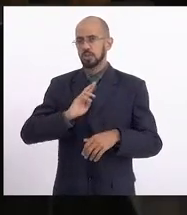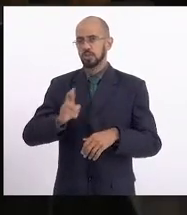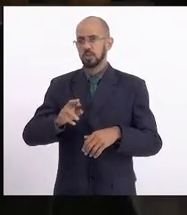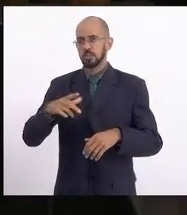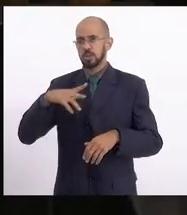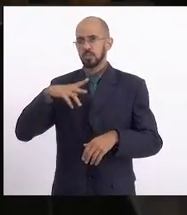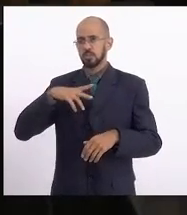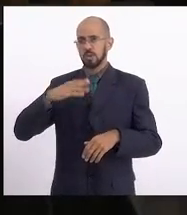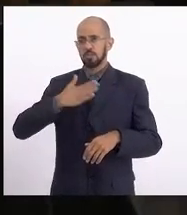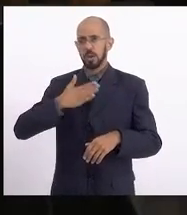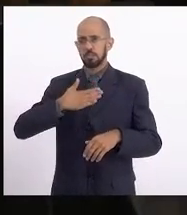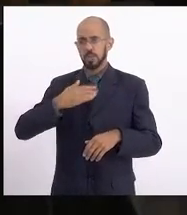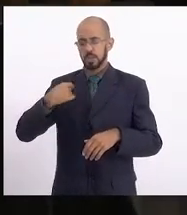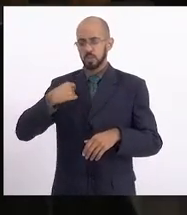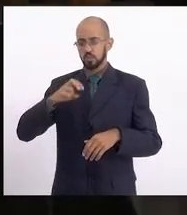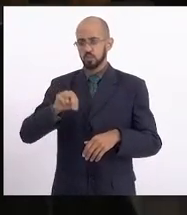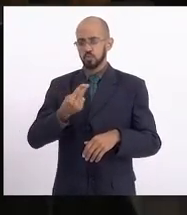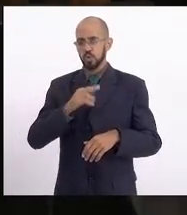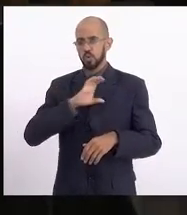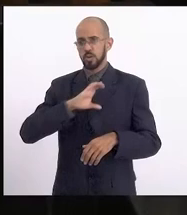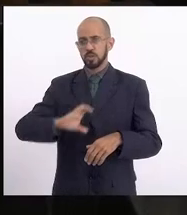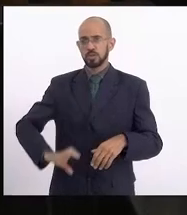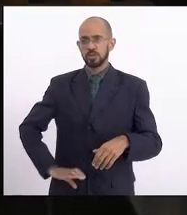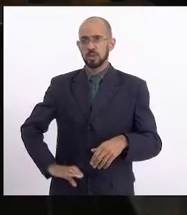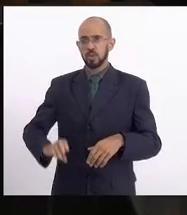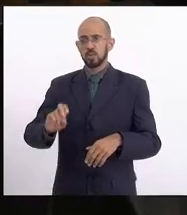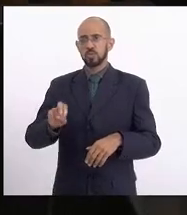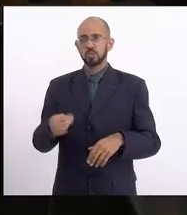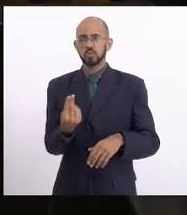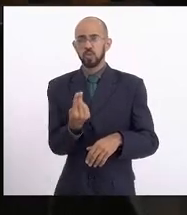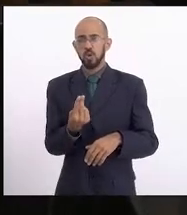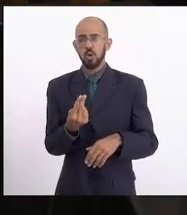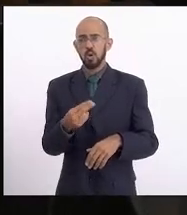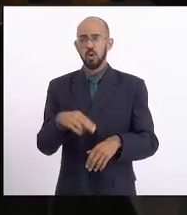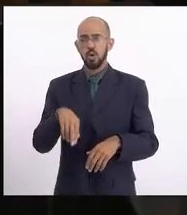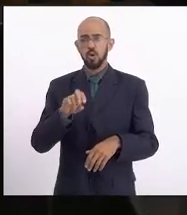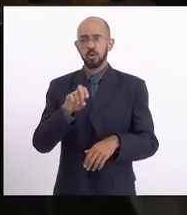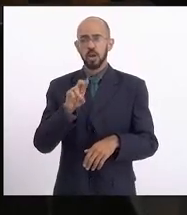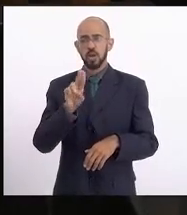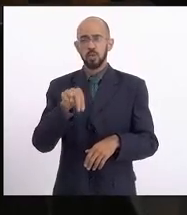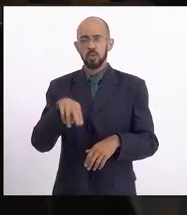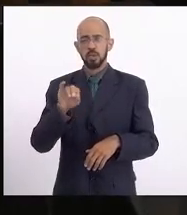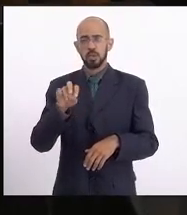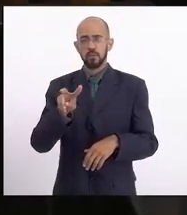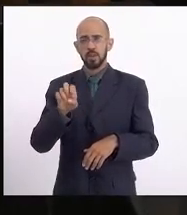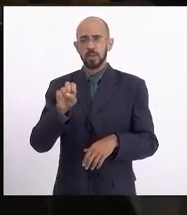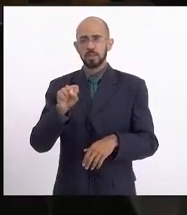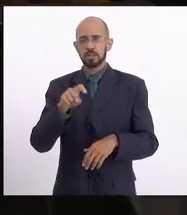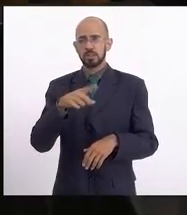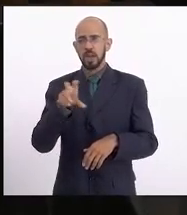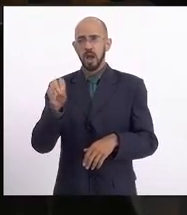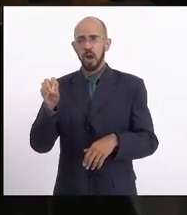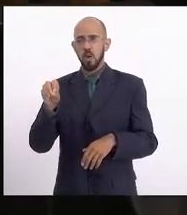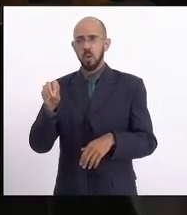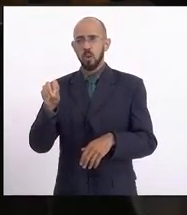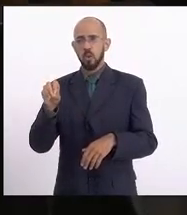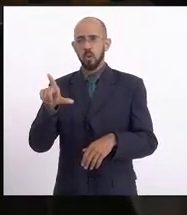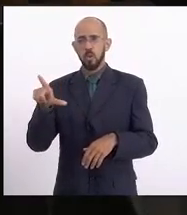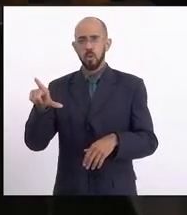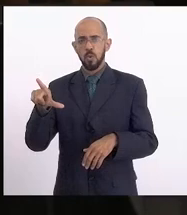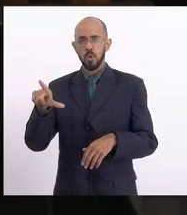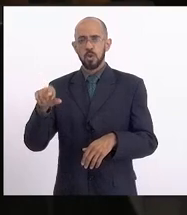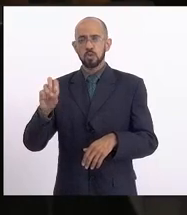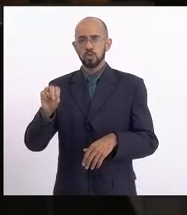particularmente, sou cristão, sou da Igreja Universal do Reino de Deus, pastor licenciado, e defendo aquilo que eu